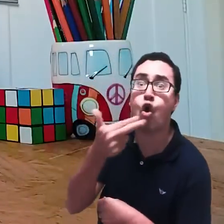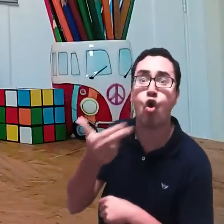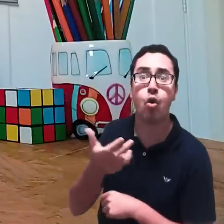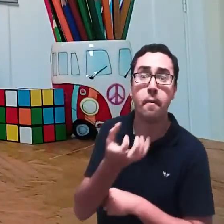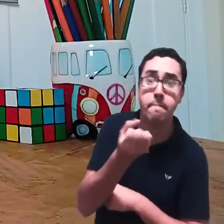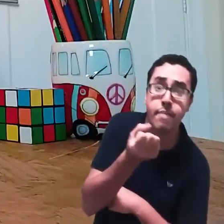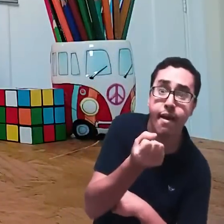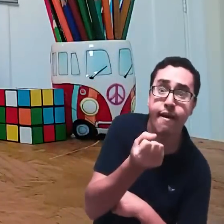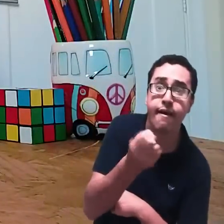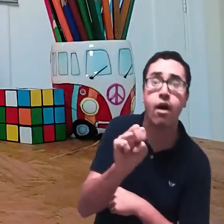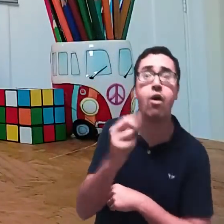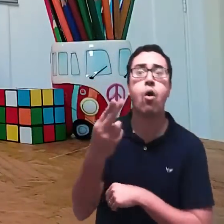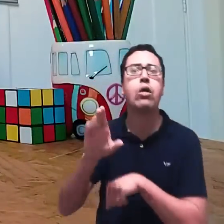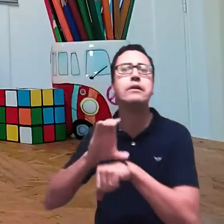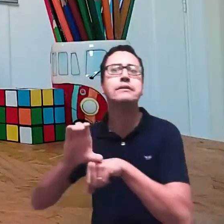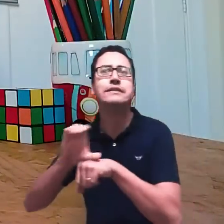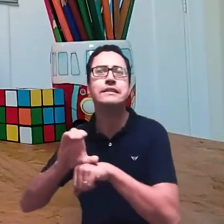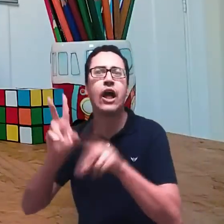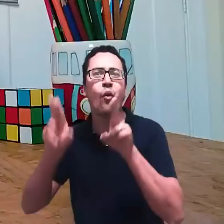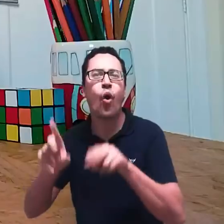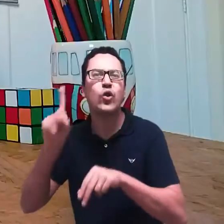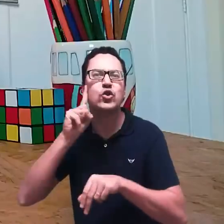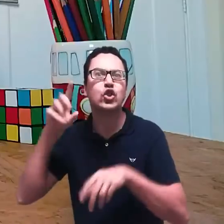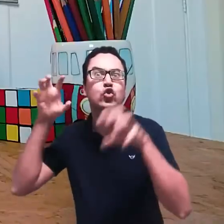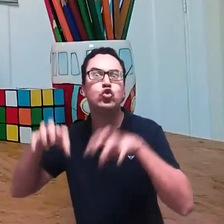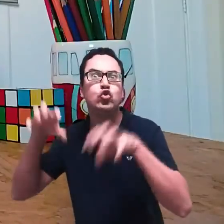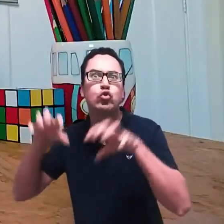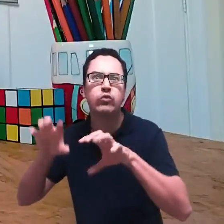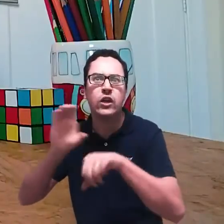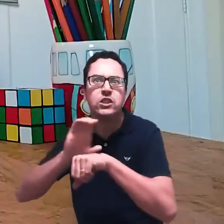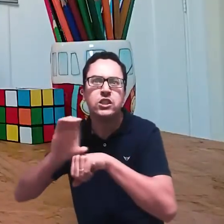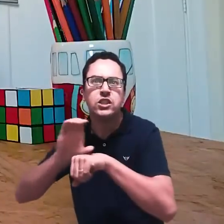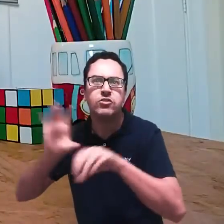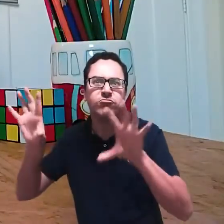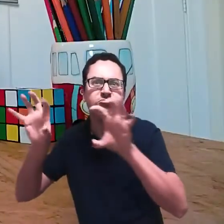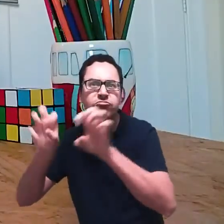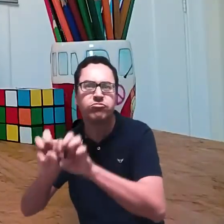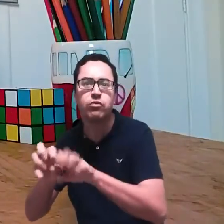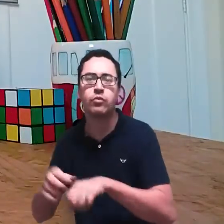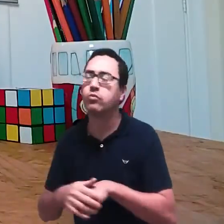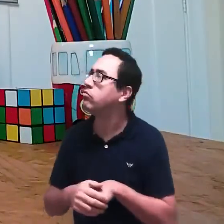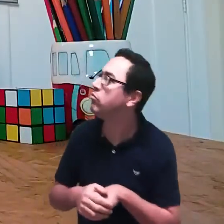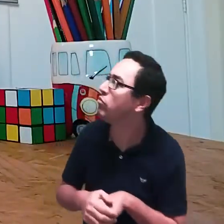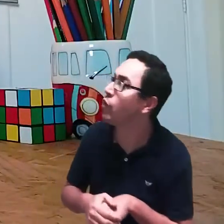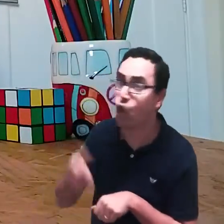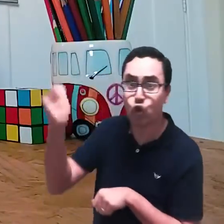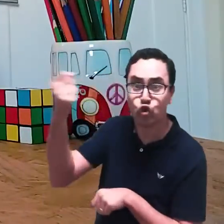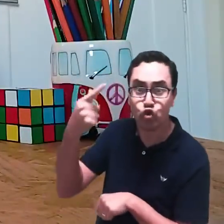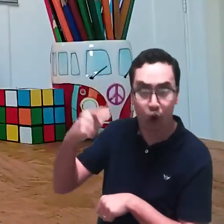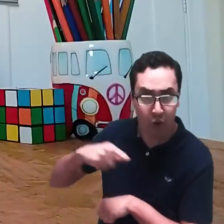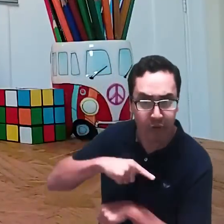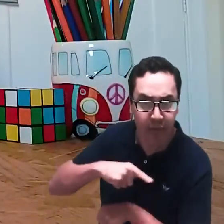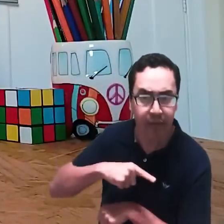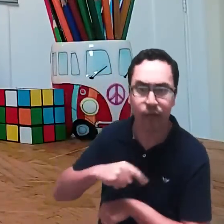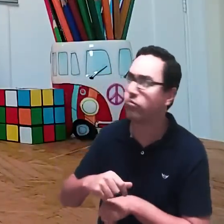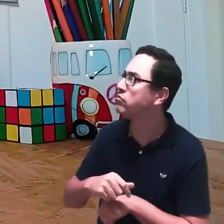chuva? Tem sol? Você consegue ver os raios do sol?